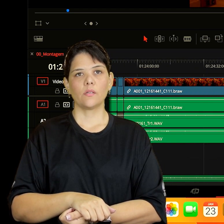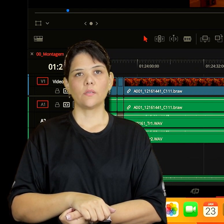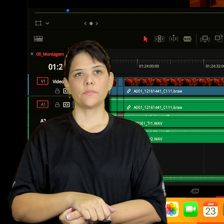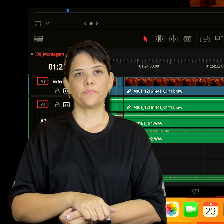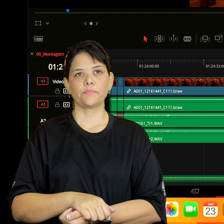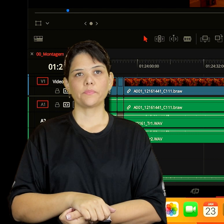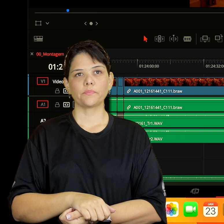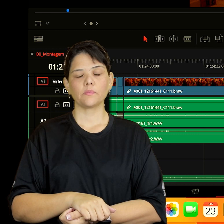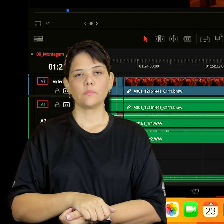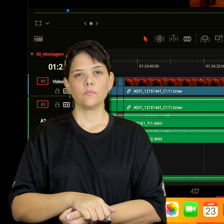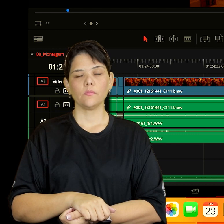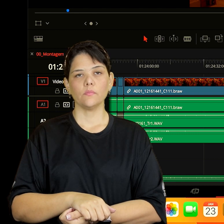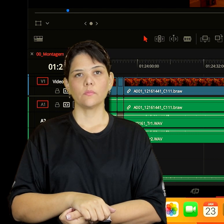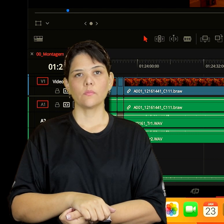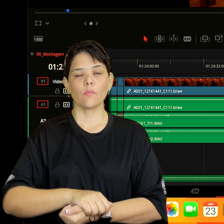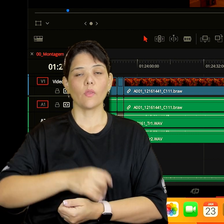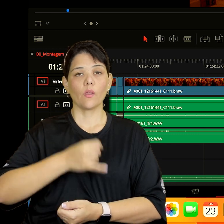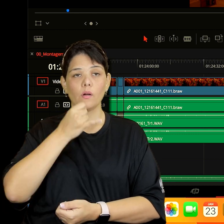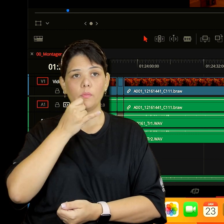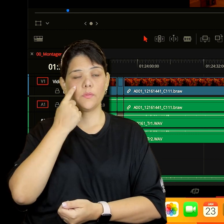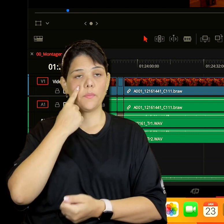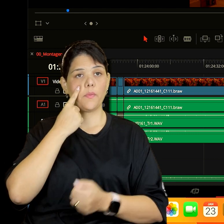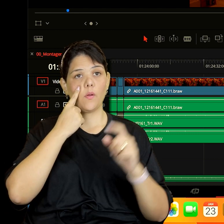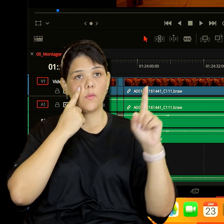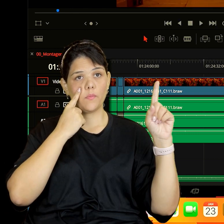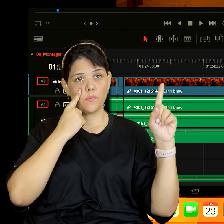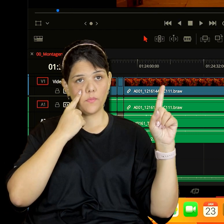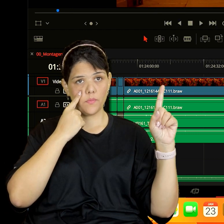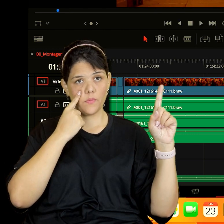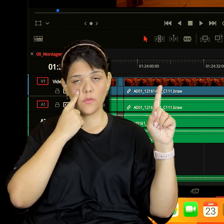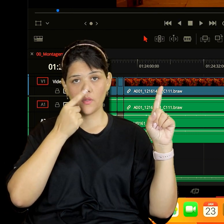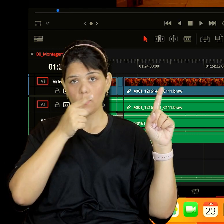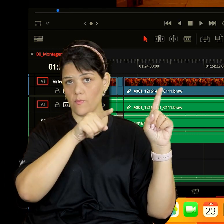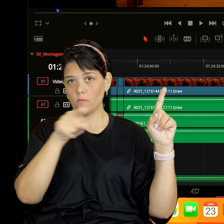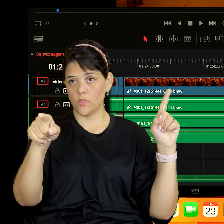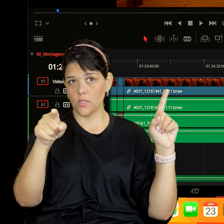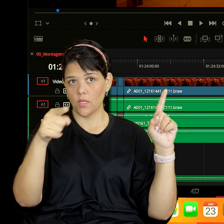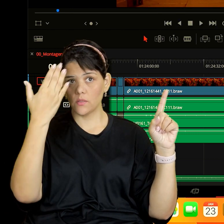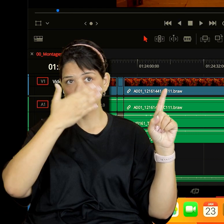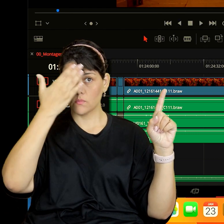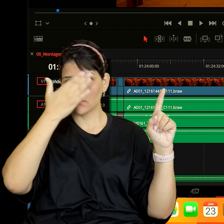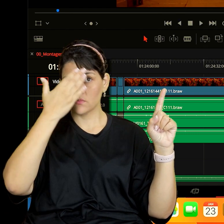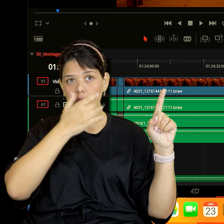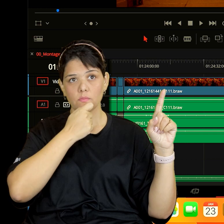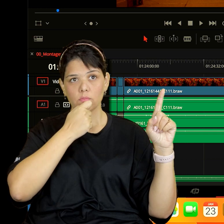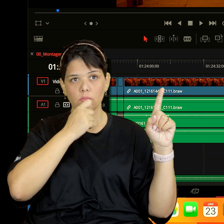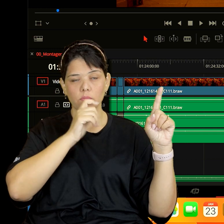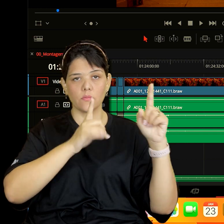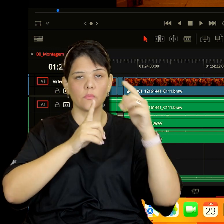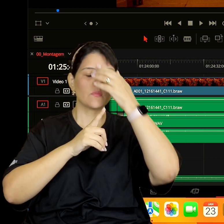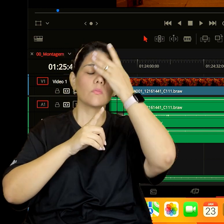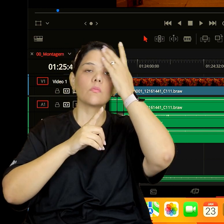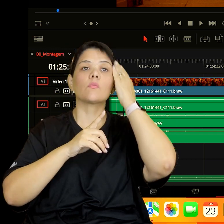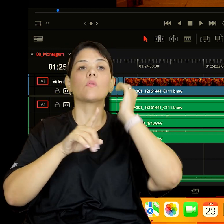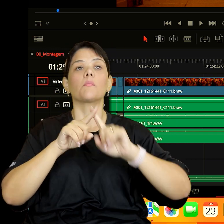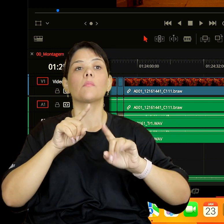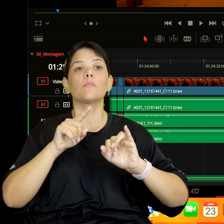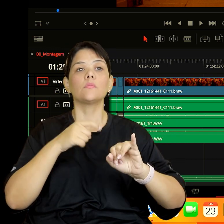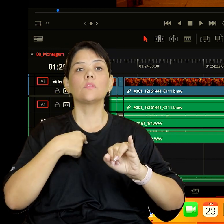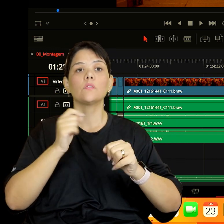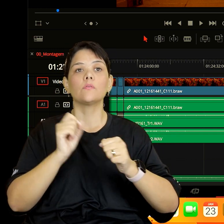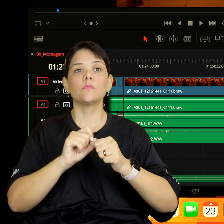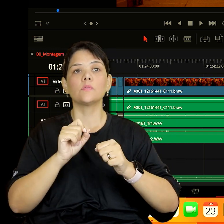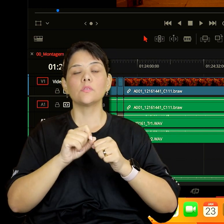Bem aqui. Aqui vocês não estão vendo, mas se eu chegar aqui e fazer